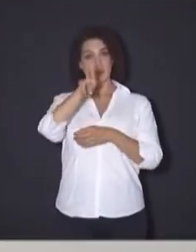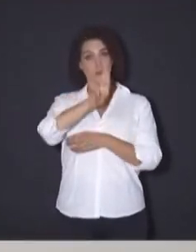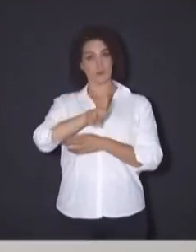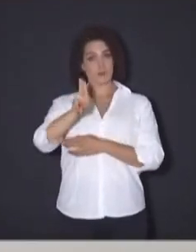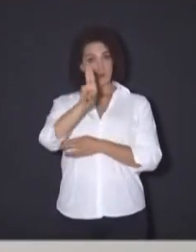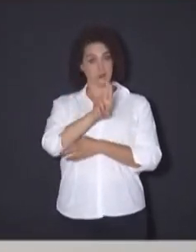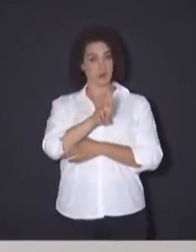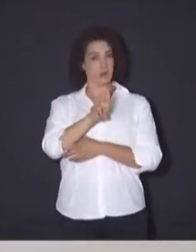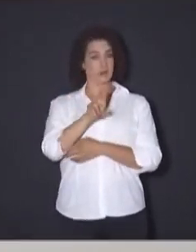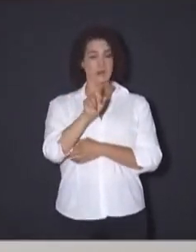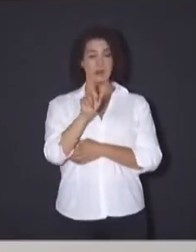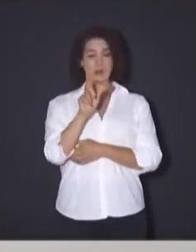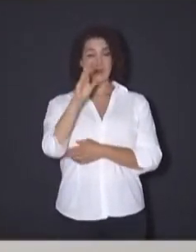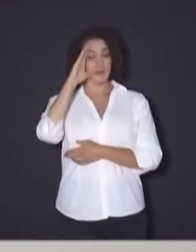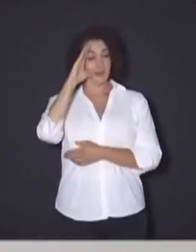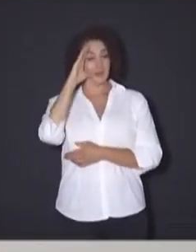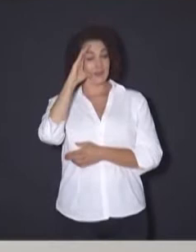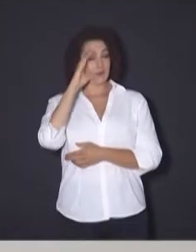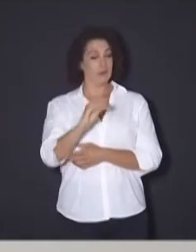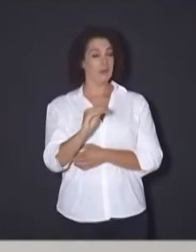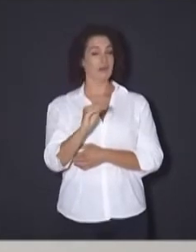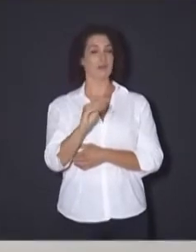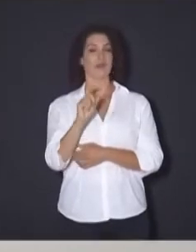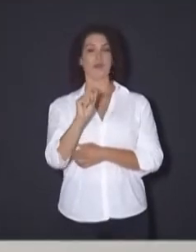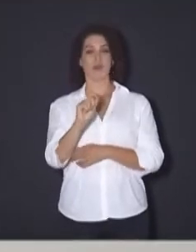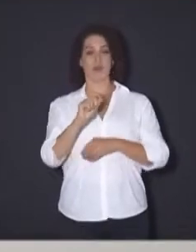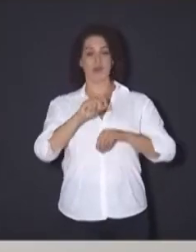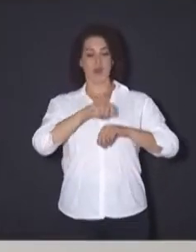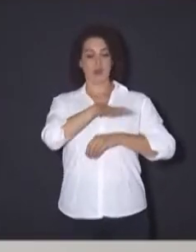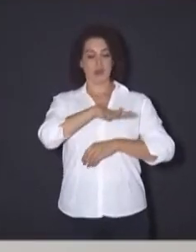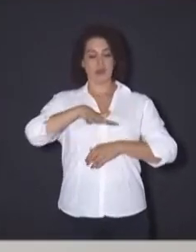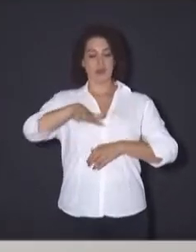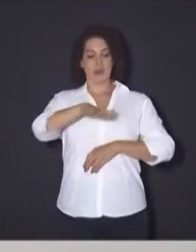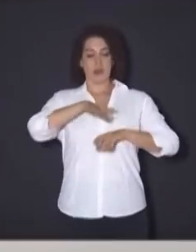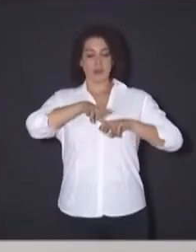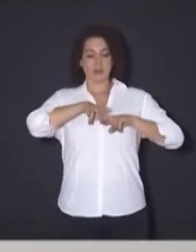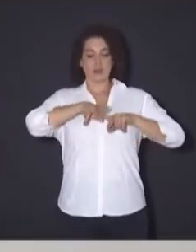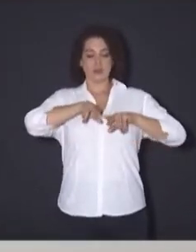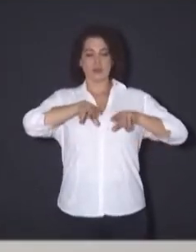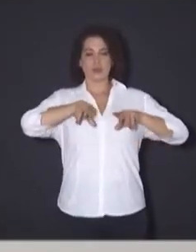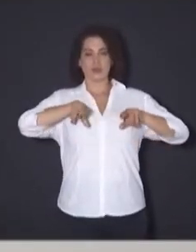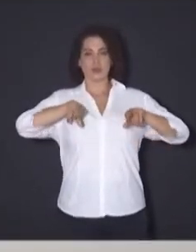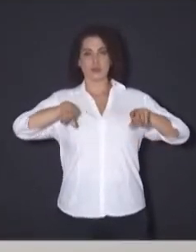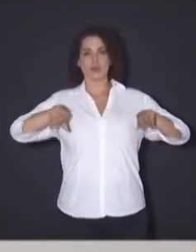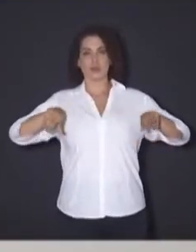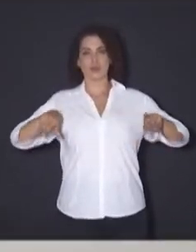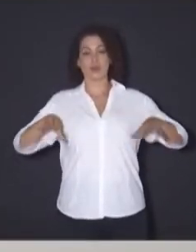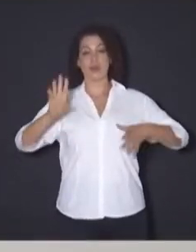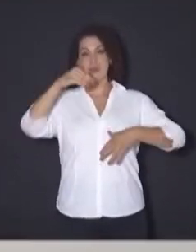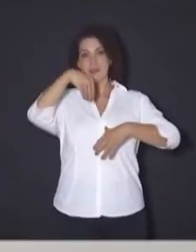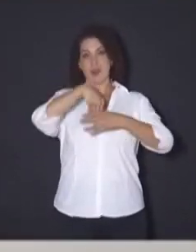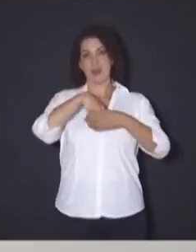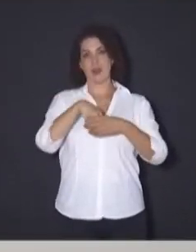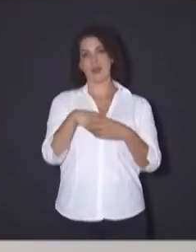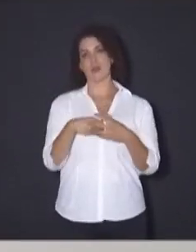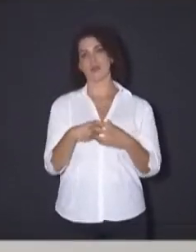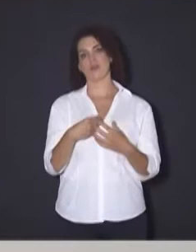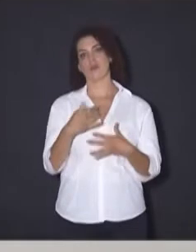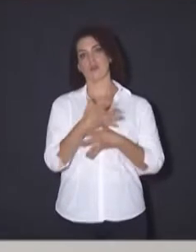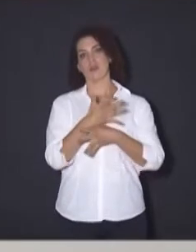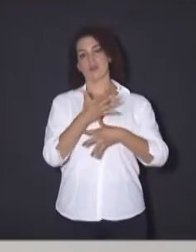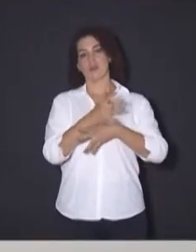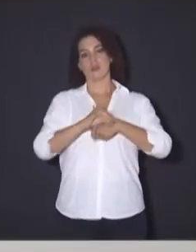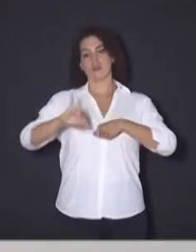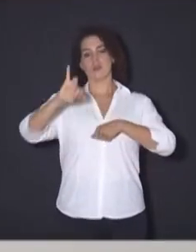da questão da diversidade territorial dentro traz grandes cidades ou das grandes regiões